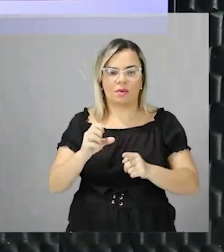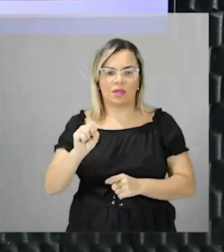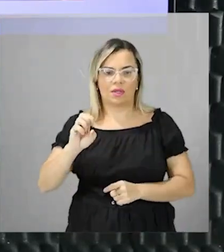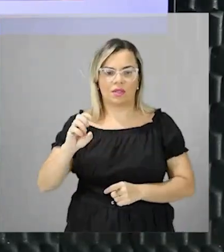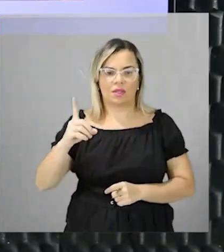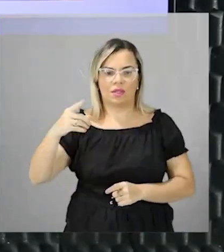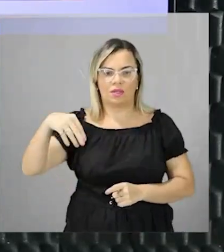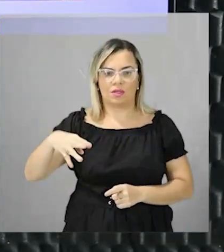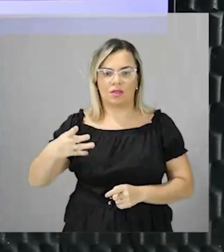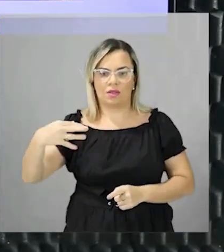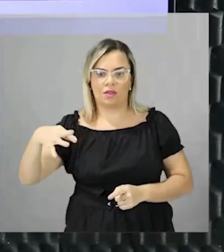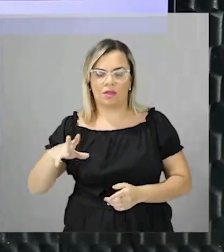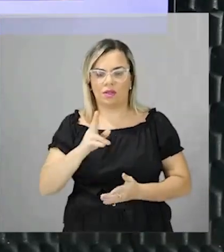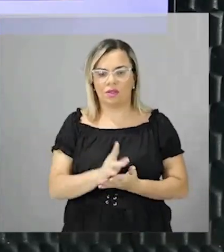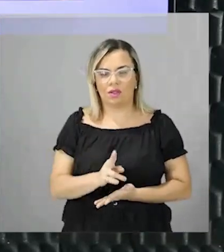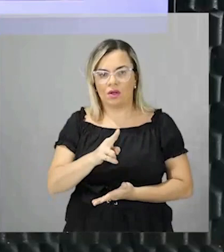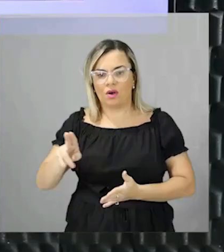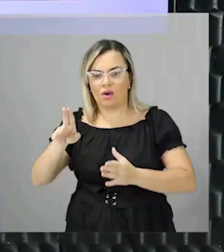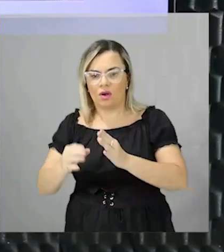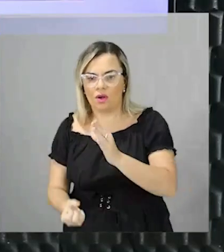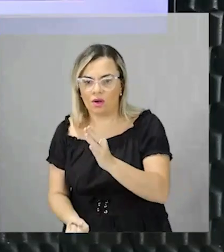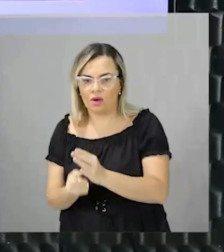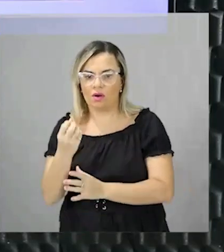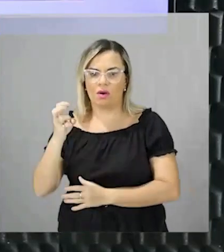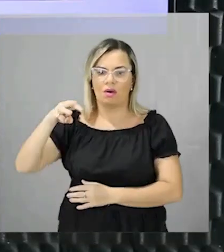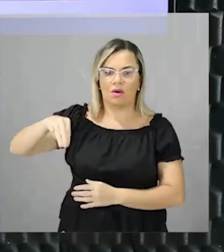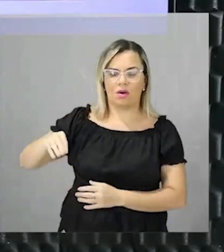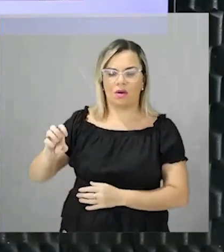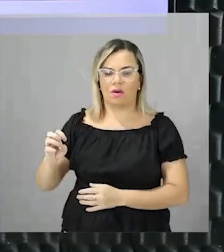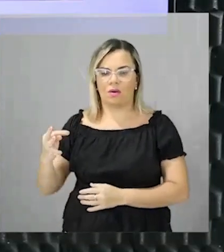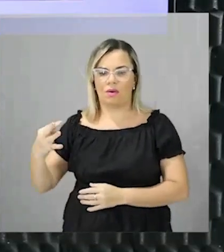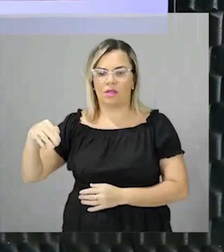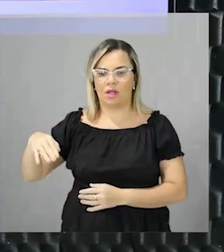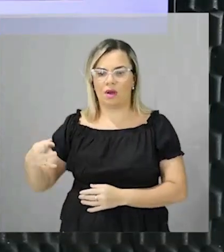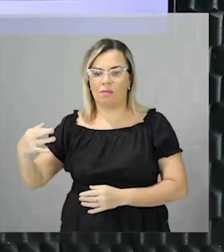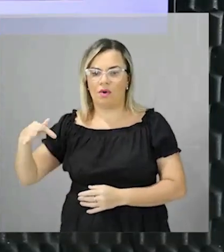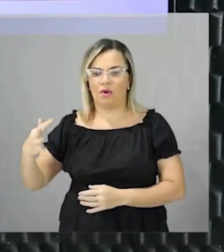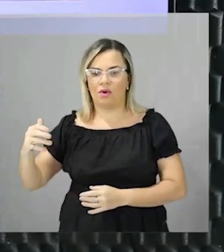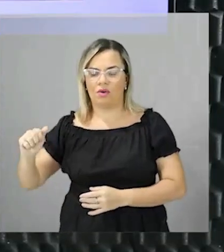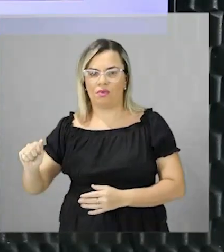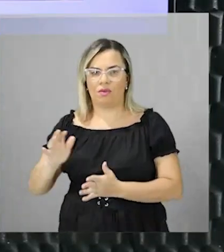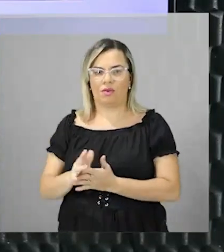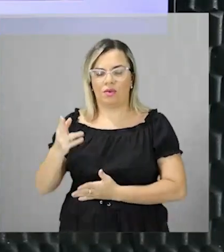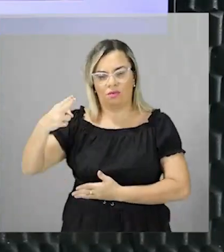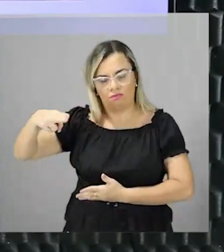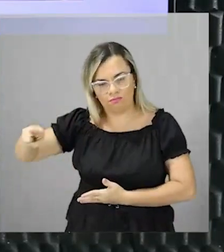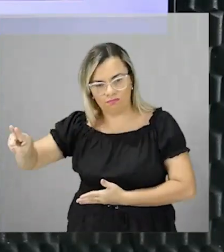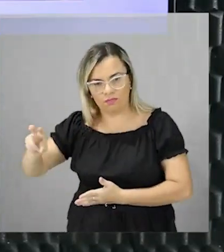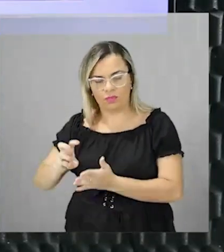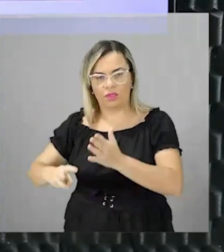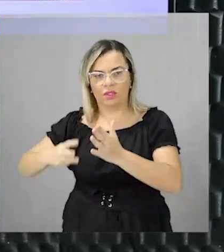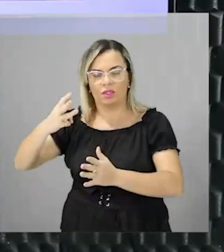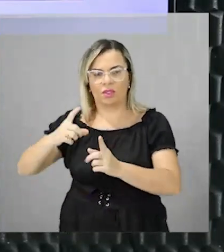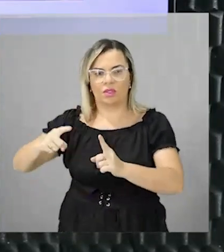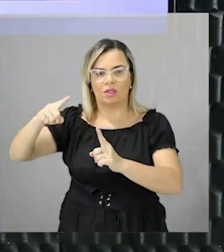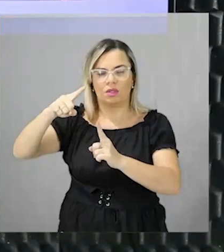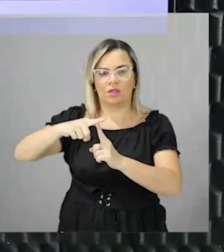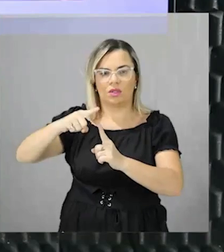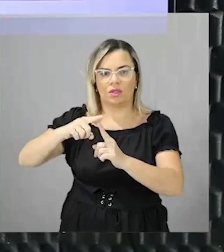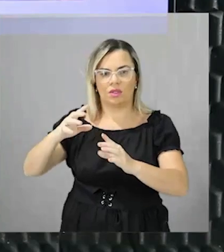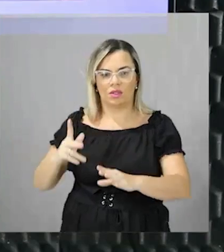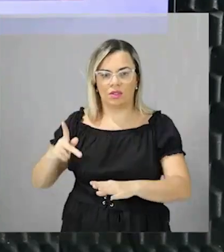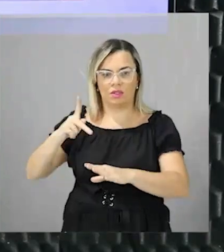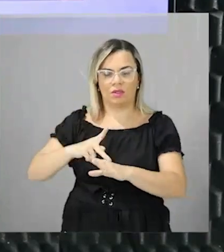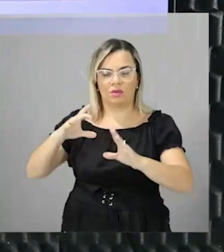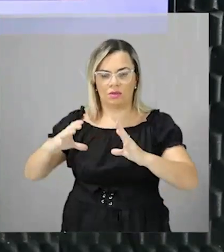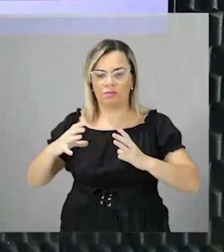origem ao que nós conhecemos como rochas metamórficas. Anota aí o nome, tá? Terceiro tipo de rocha, rocha metamórfica,